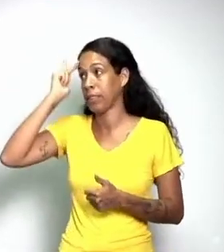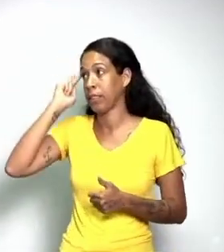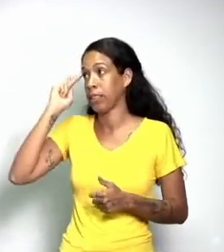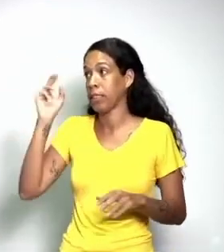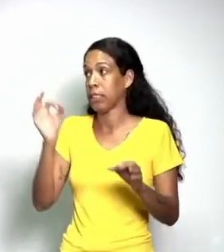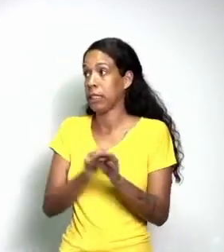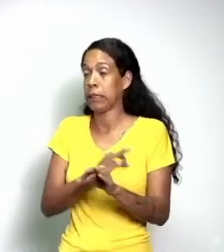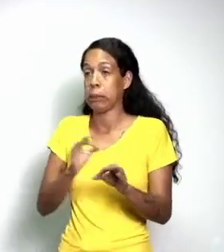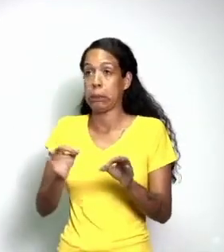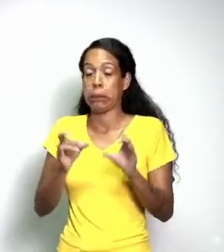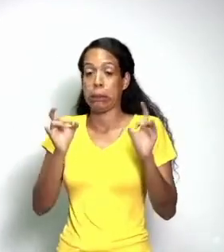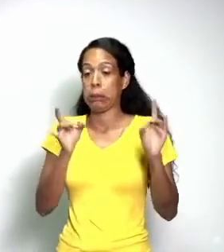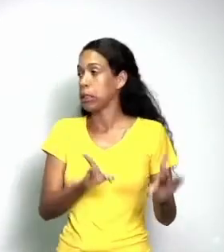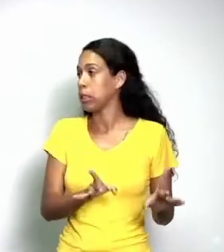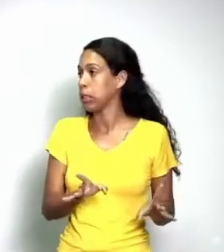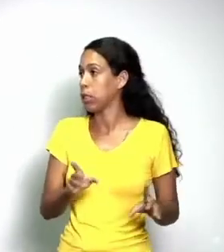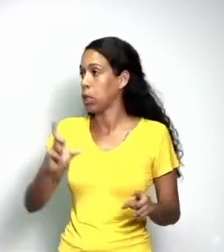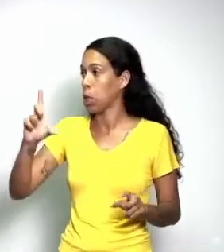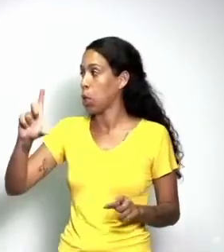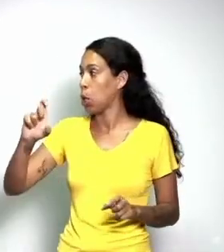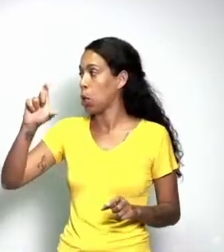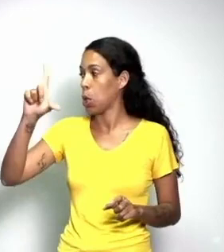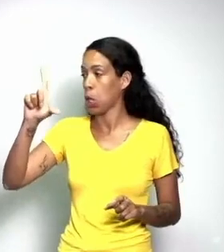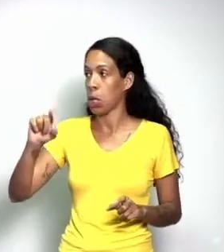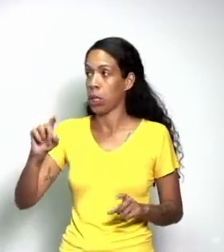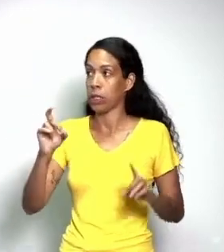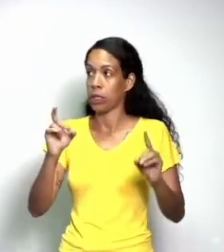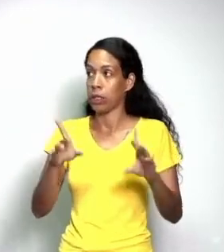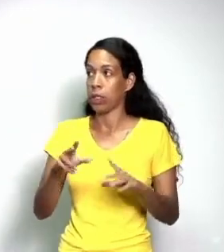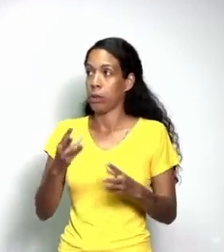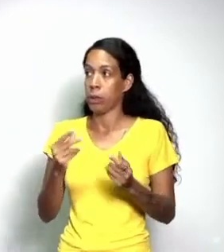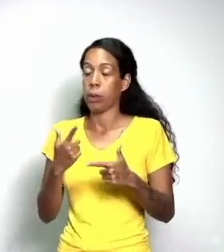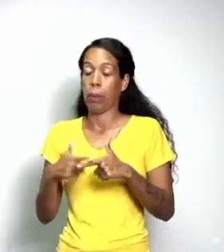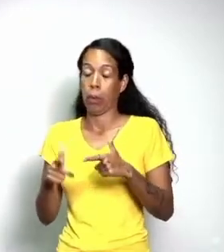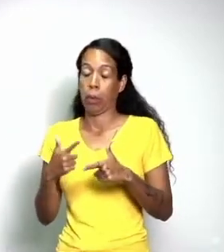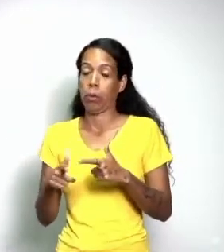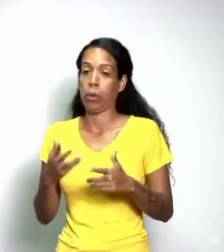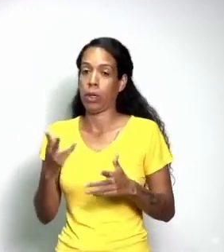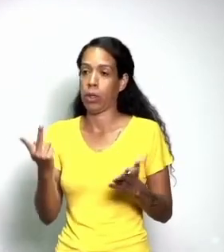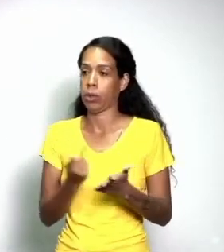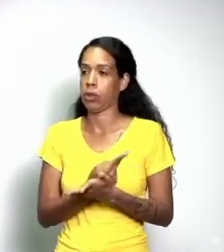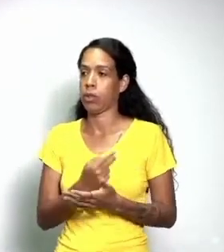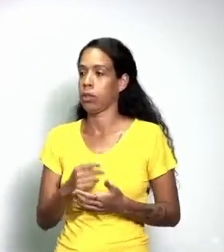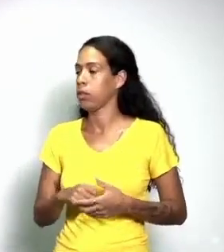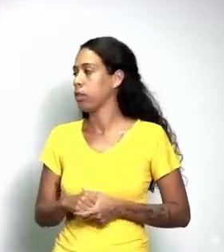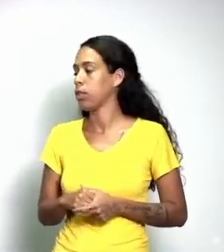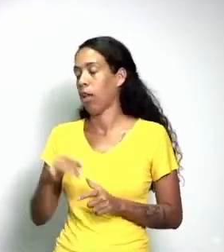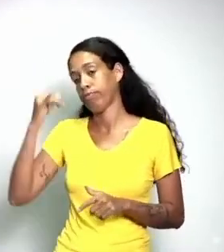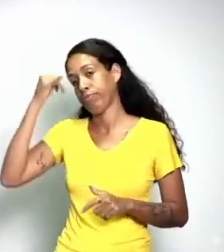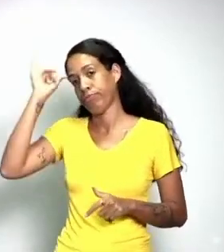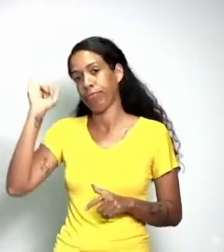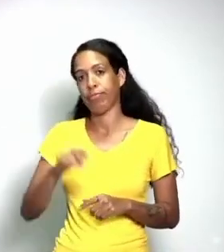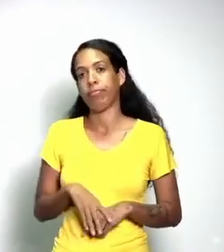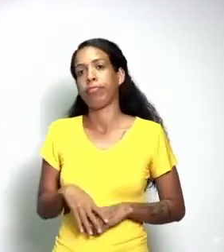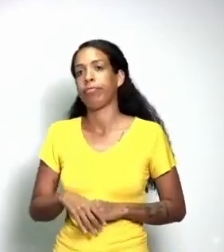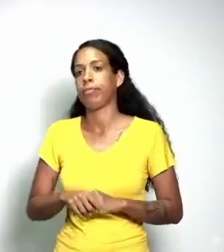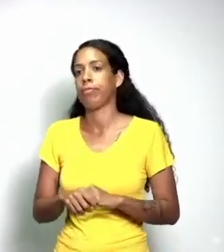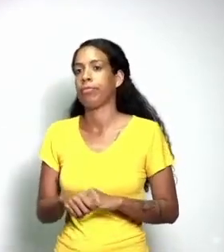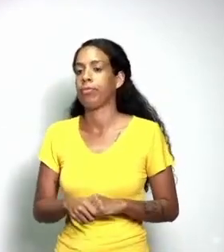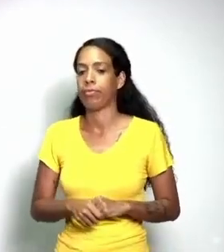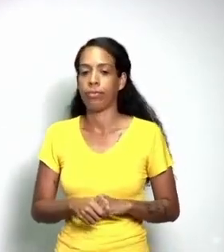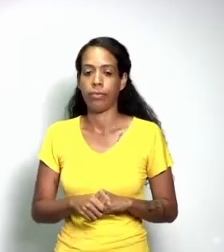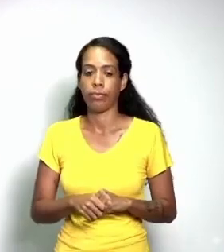acabam deixando sempre copos lá, e aí a gente sempre tem muito problema com isso. Mas, enfim, evitem.